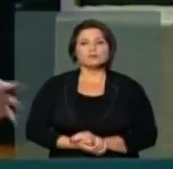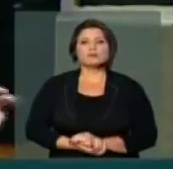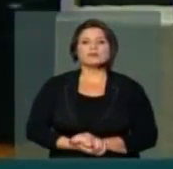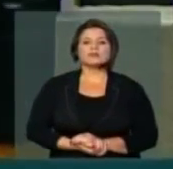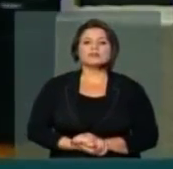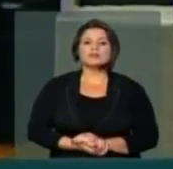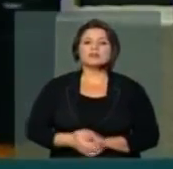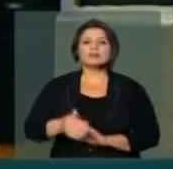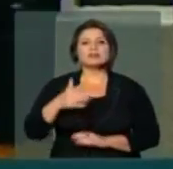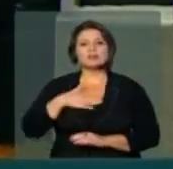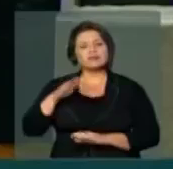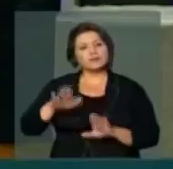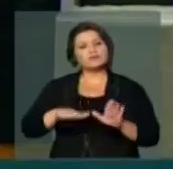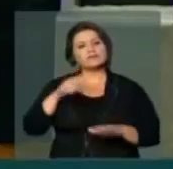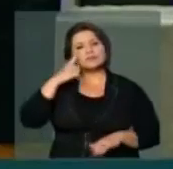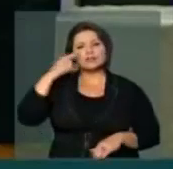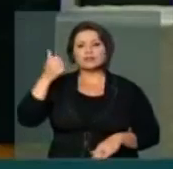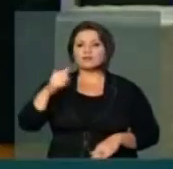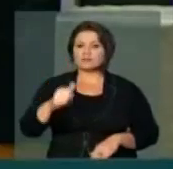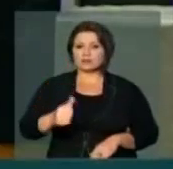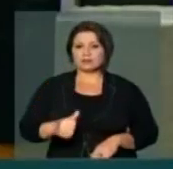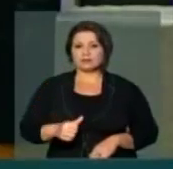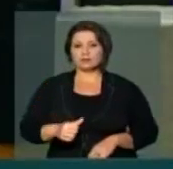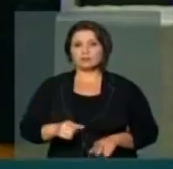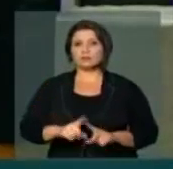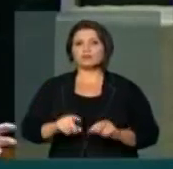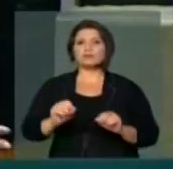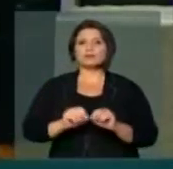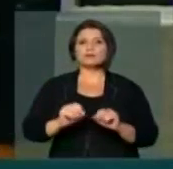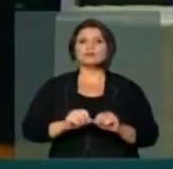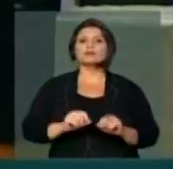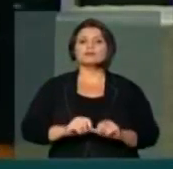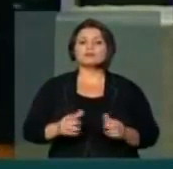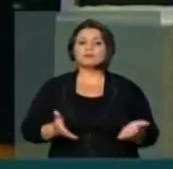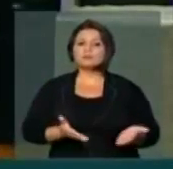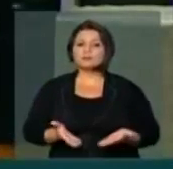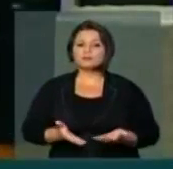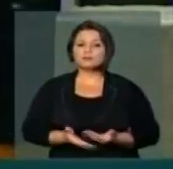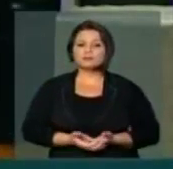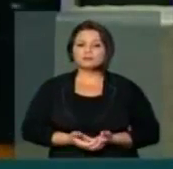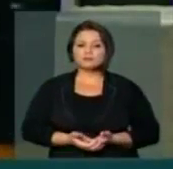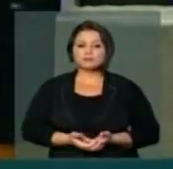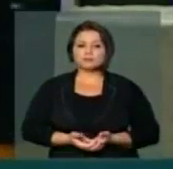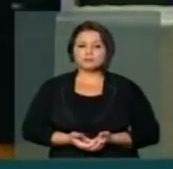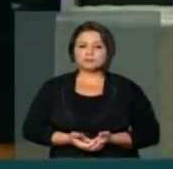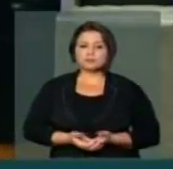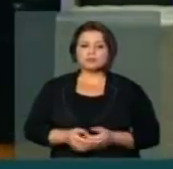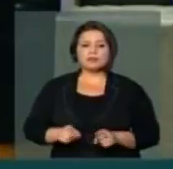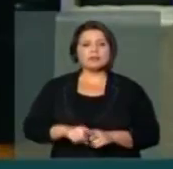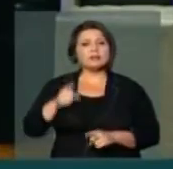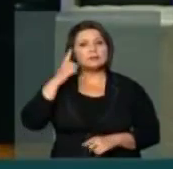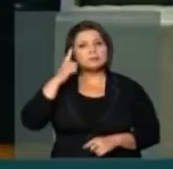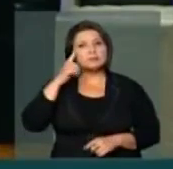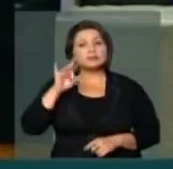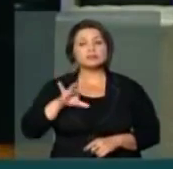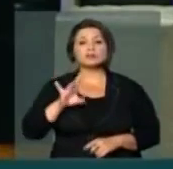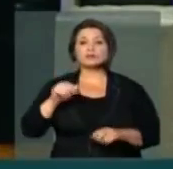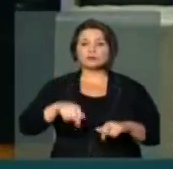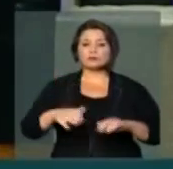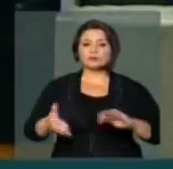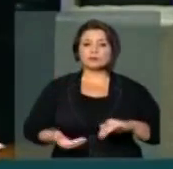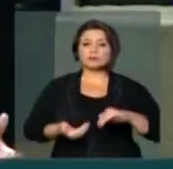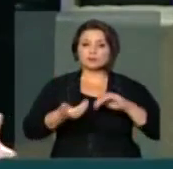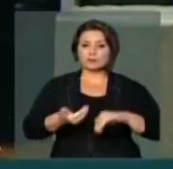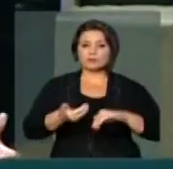Muitos fazem avaliação do que a gente tem, não só no Congresso Nacional, mas